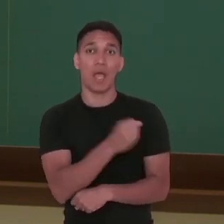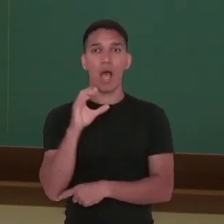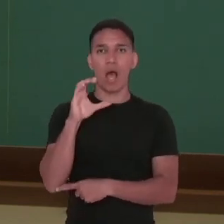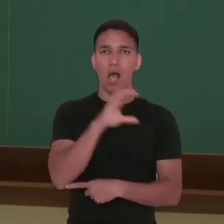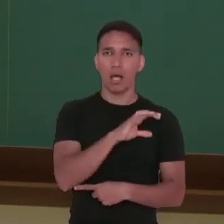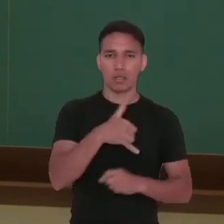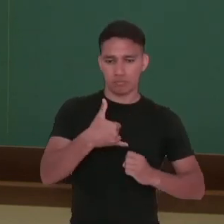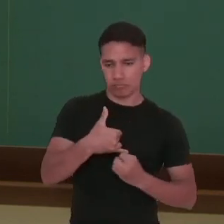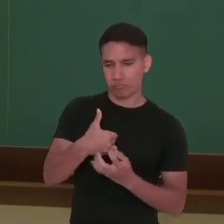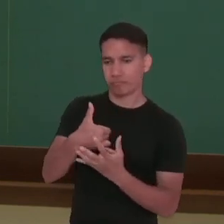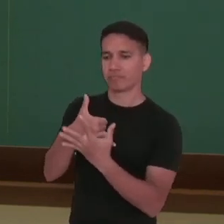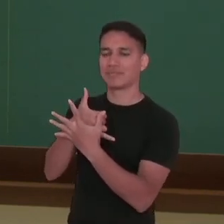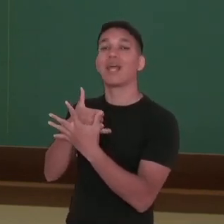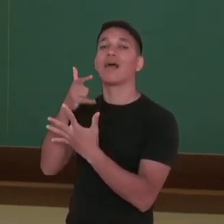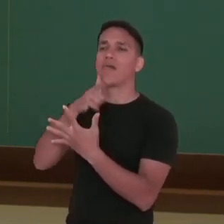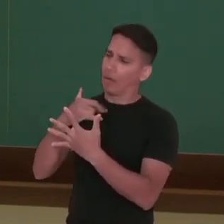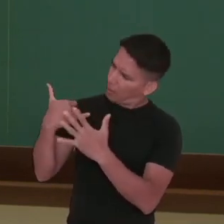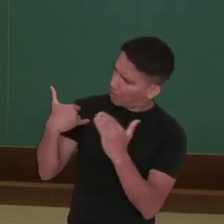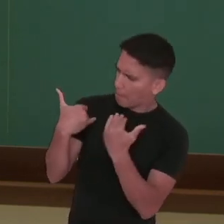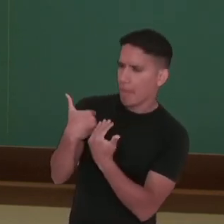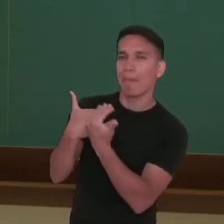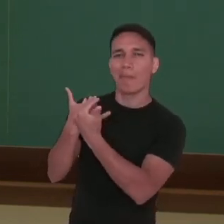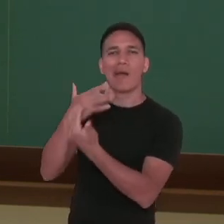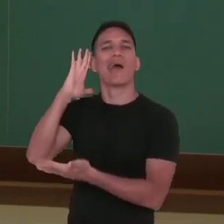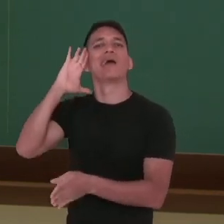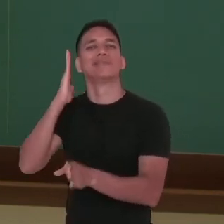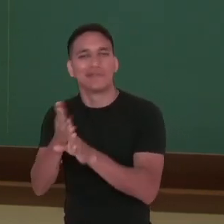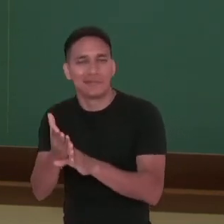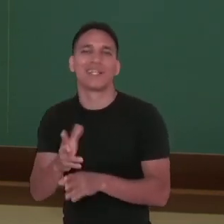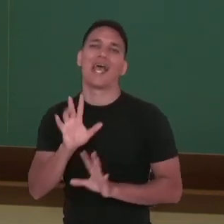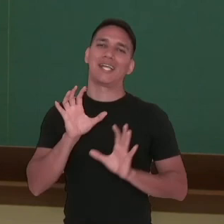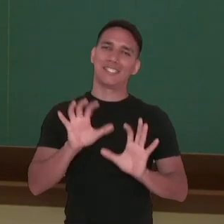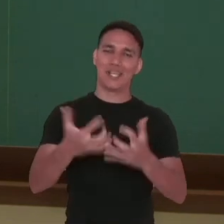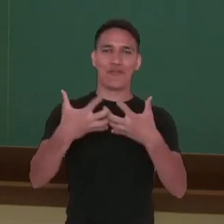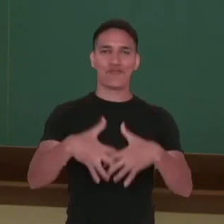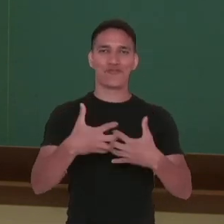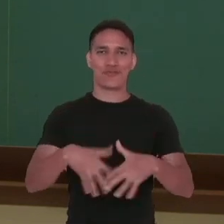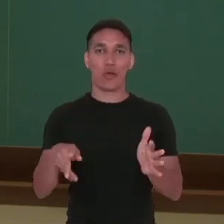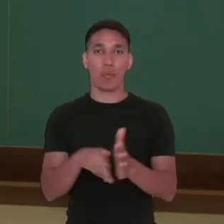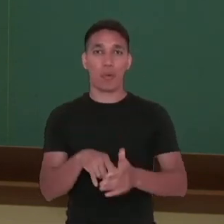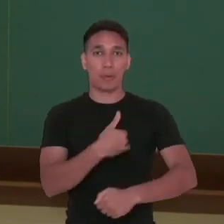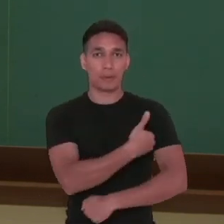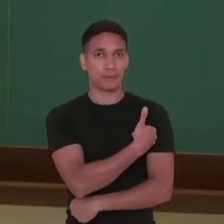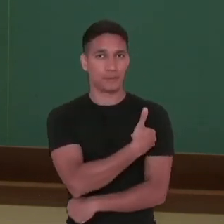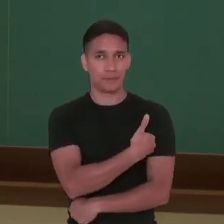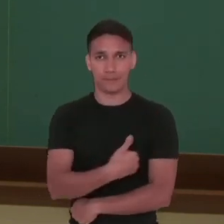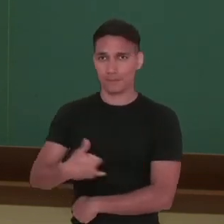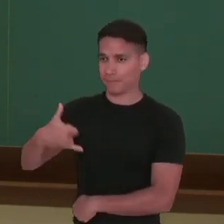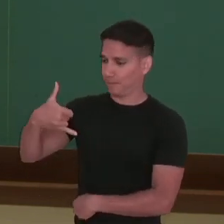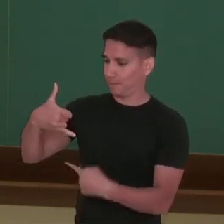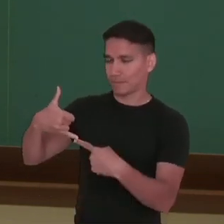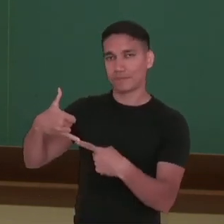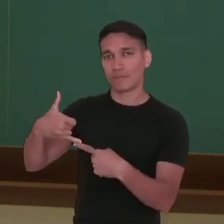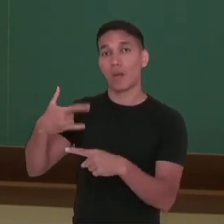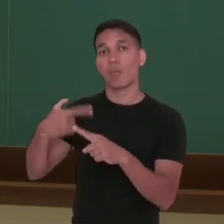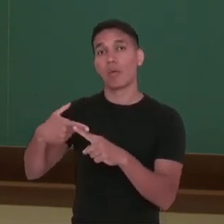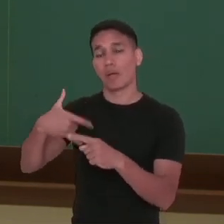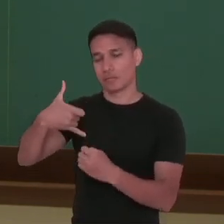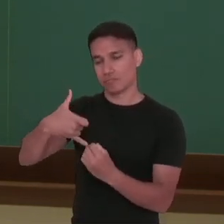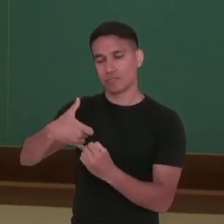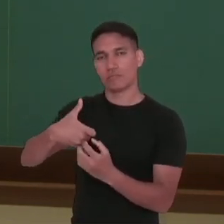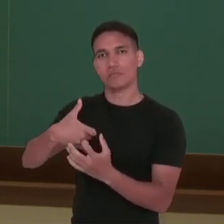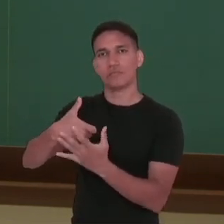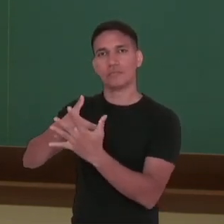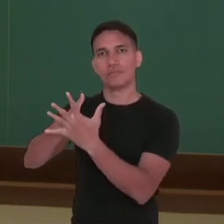porque existe uma escala. Beleza? É assim que funciona o nosso termômetro, por dilatação, né? Através de